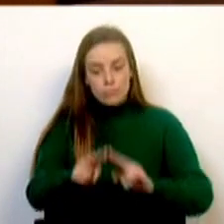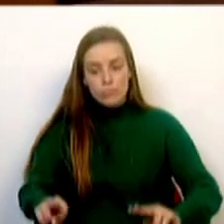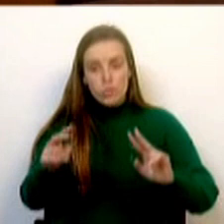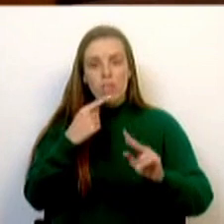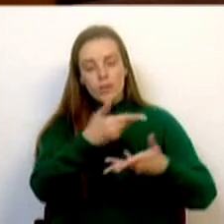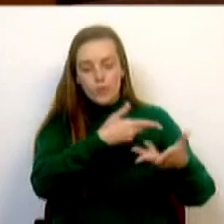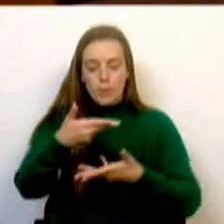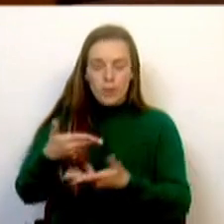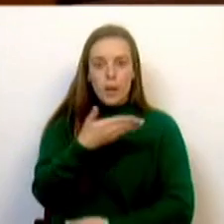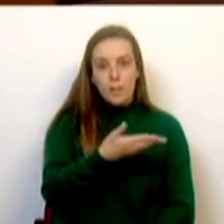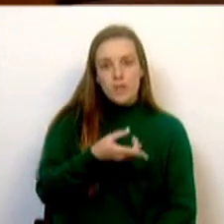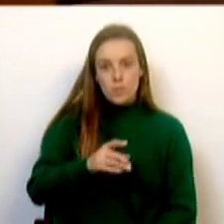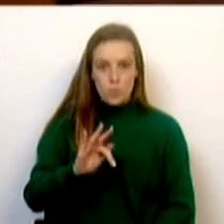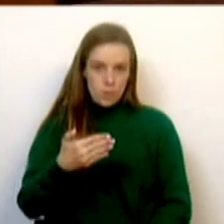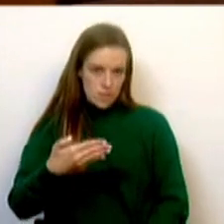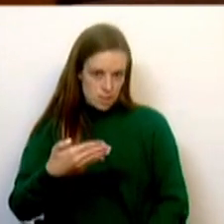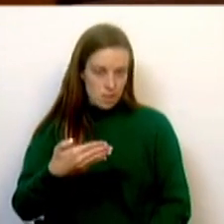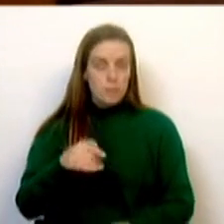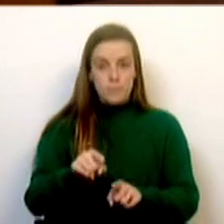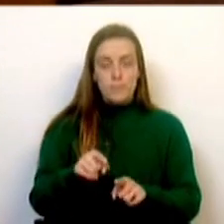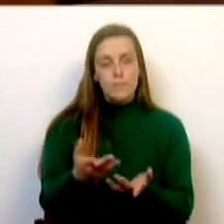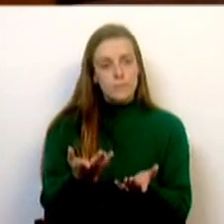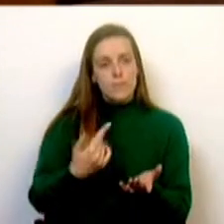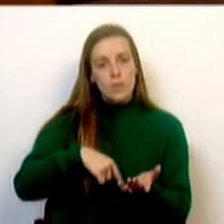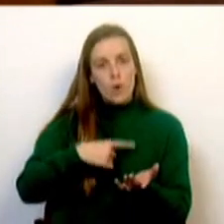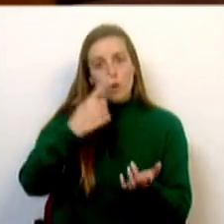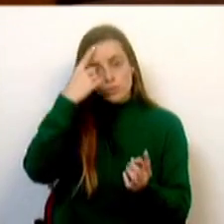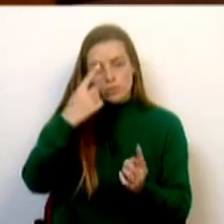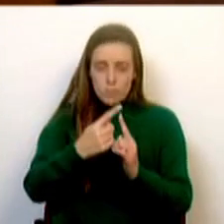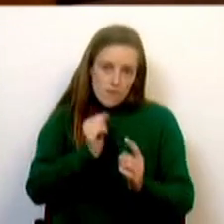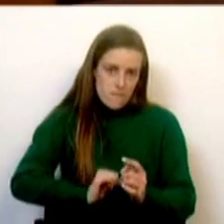de 1947. É esta a via que preconizamos,